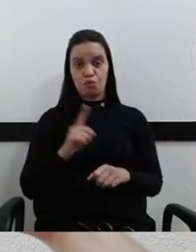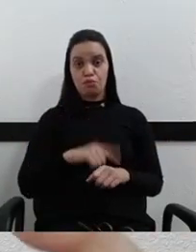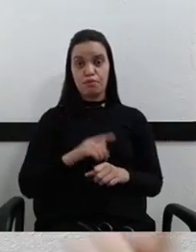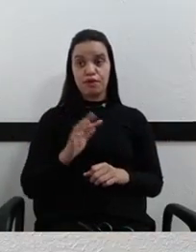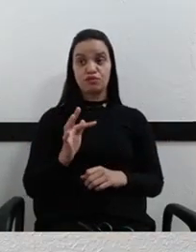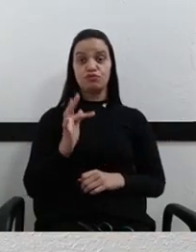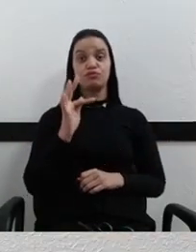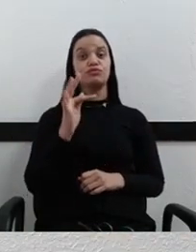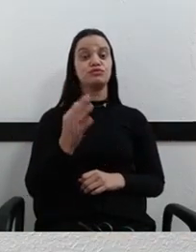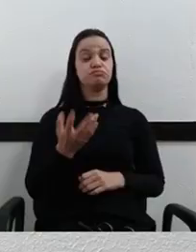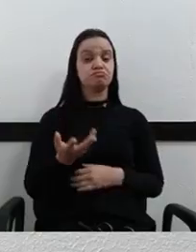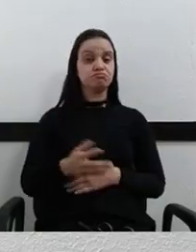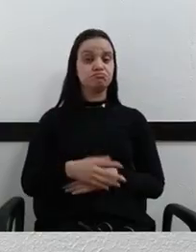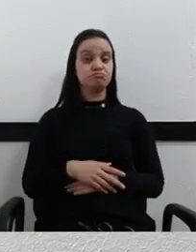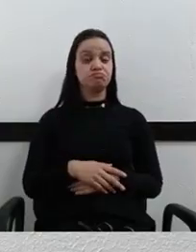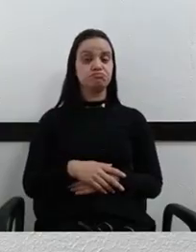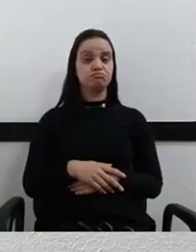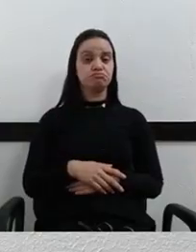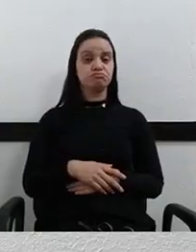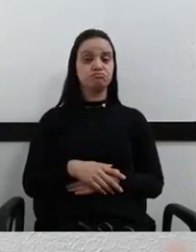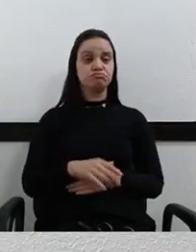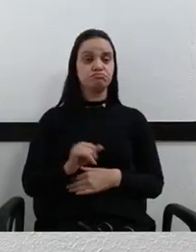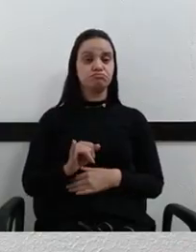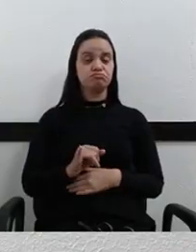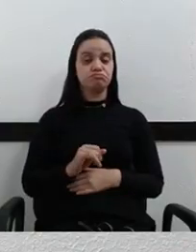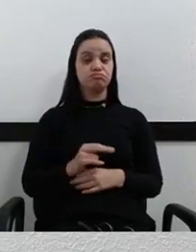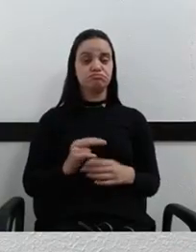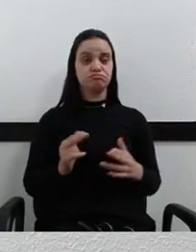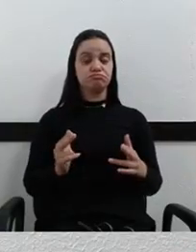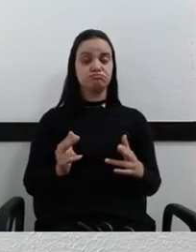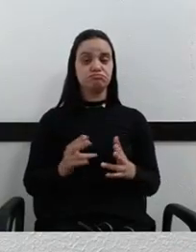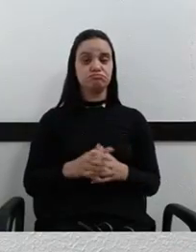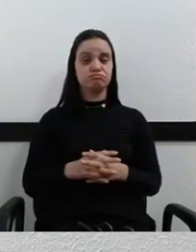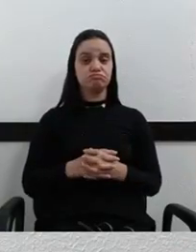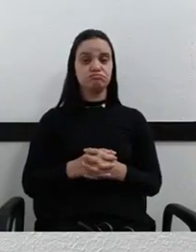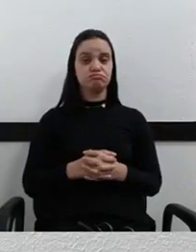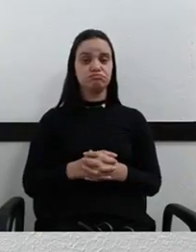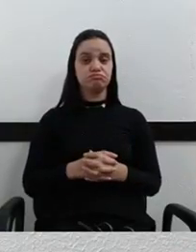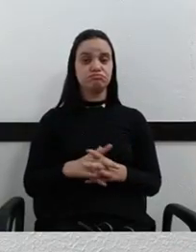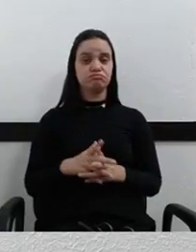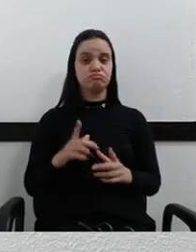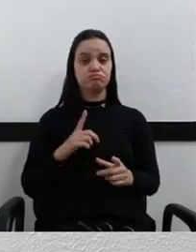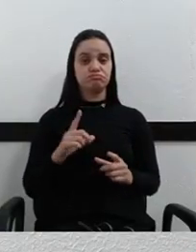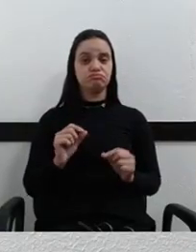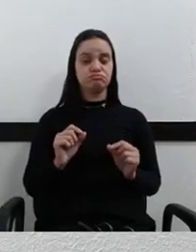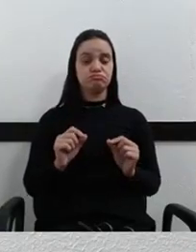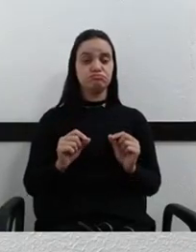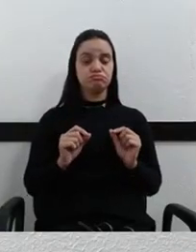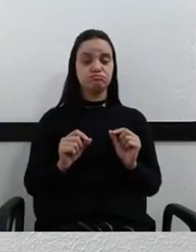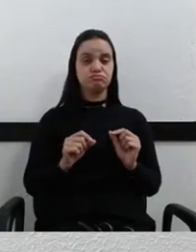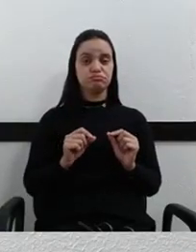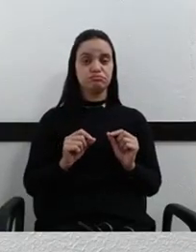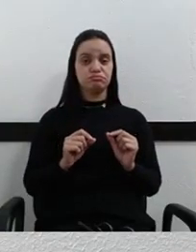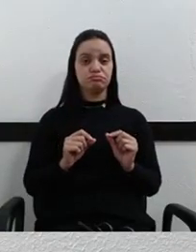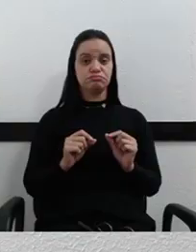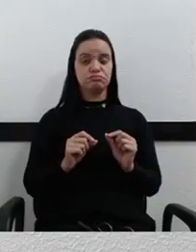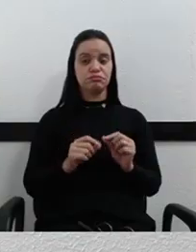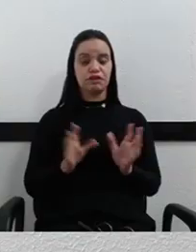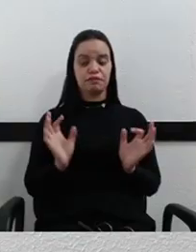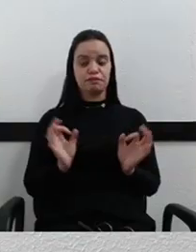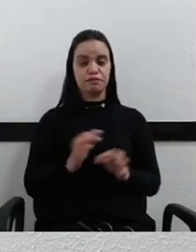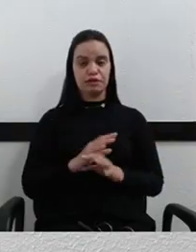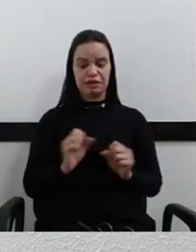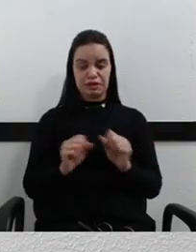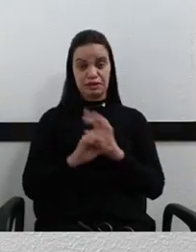futuro? Porque, no caso das compensações, o parâmetro legal é estabelecido